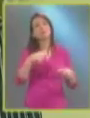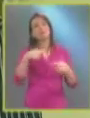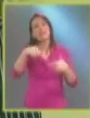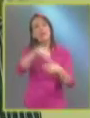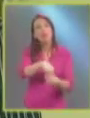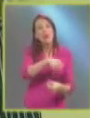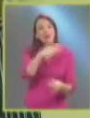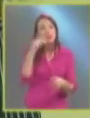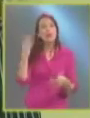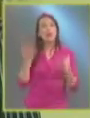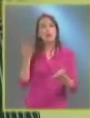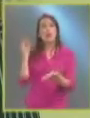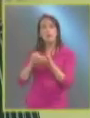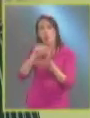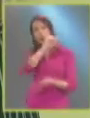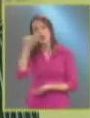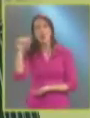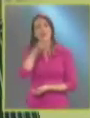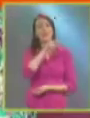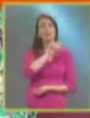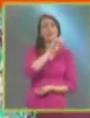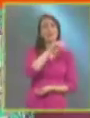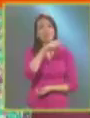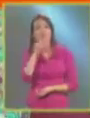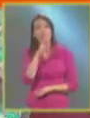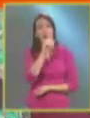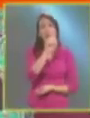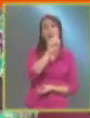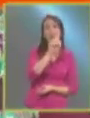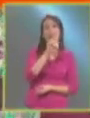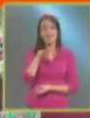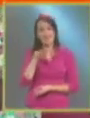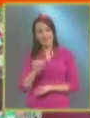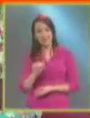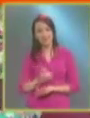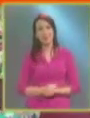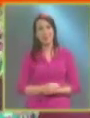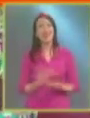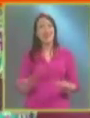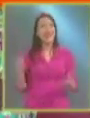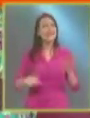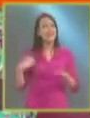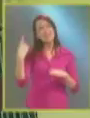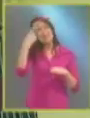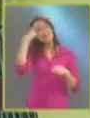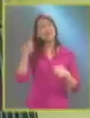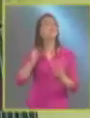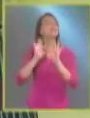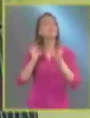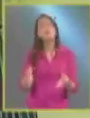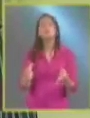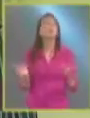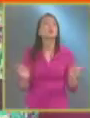delegacia, porque queria que eu colocasse não assim na minha identidade. Gente, assim. Essa coisa pode parecer boba, mas não é, né, Júlio? Não é. Infelizmente... Não é,